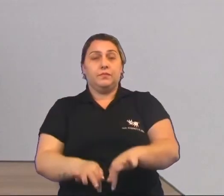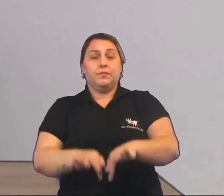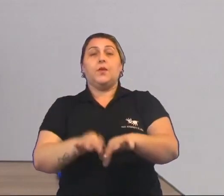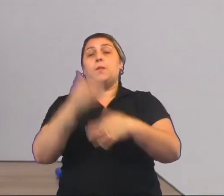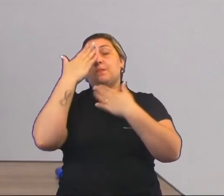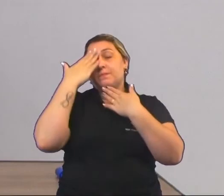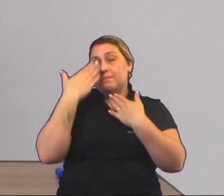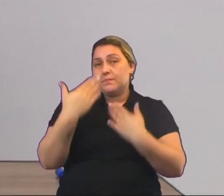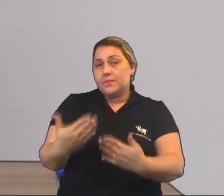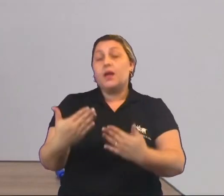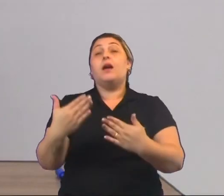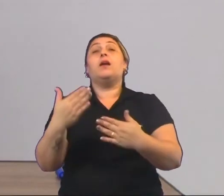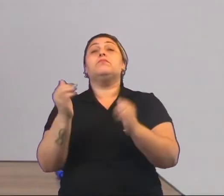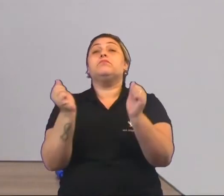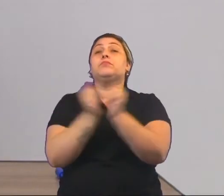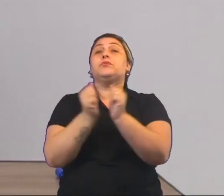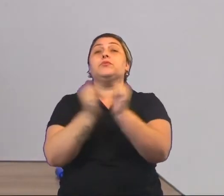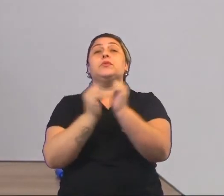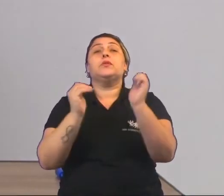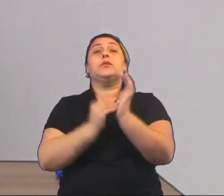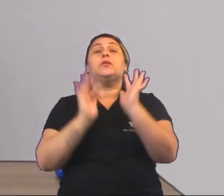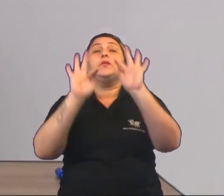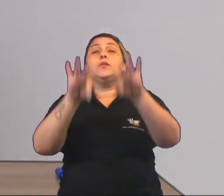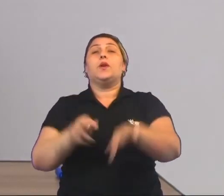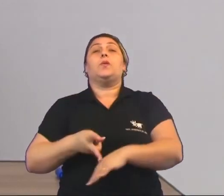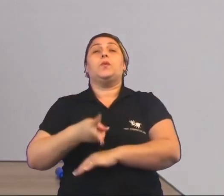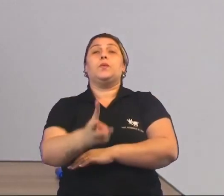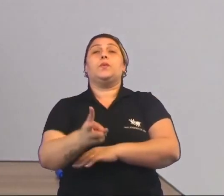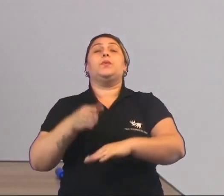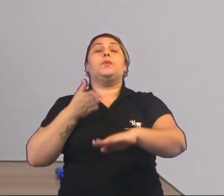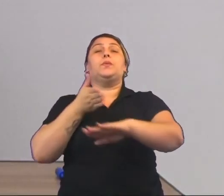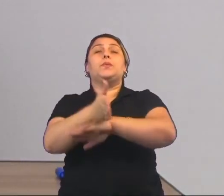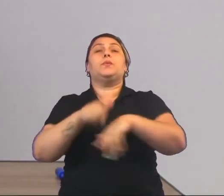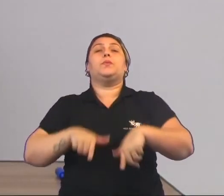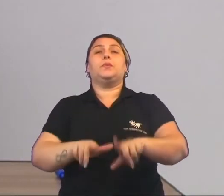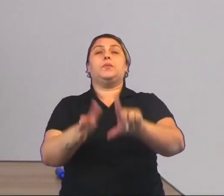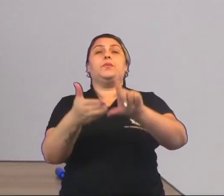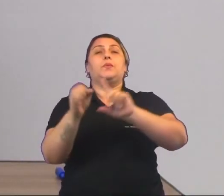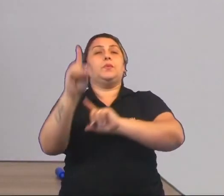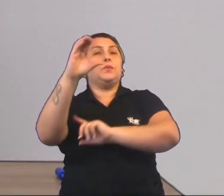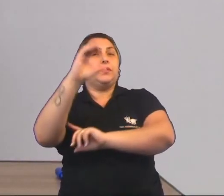fim. Muito obrigado por terem ficado comigo até aqui. Continue acessando